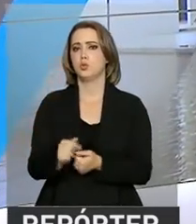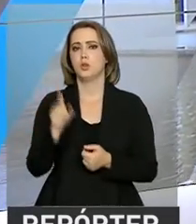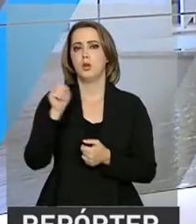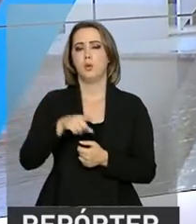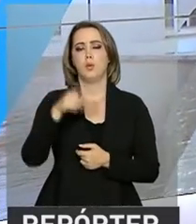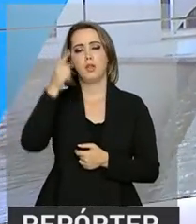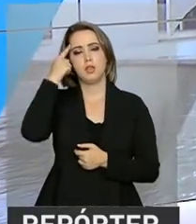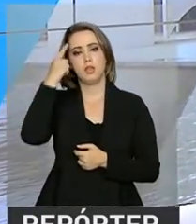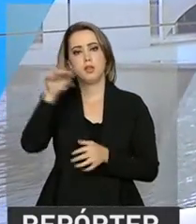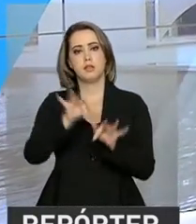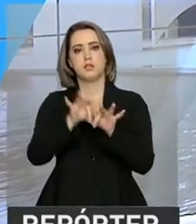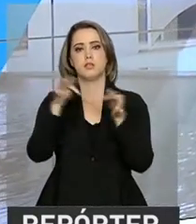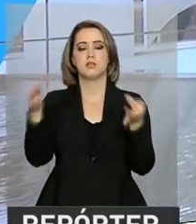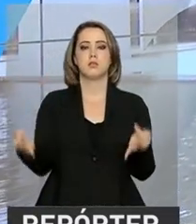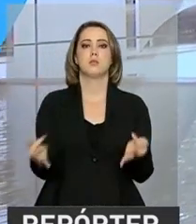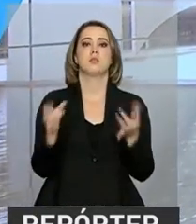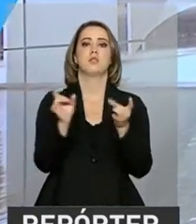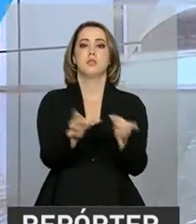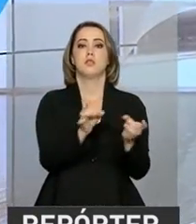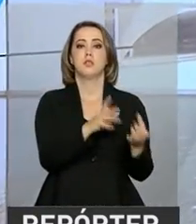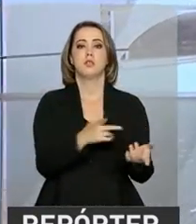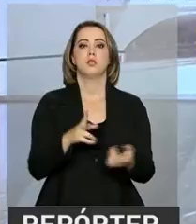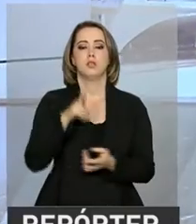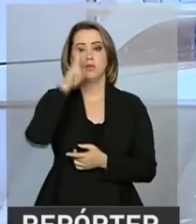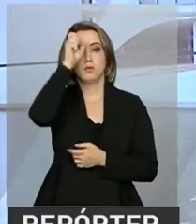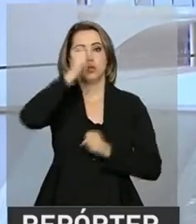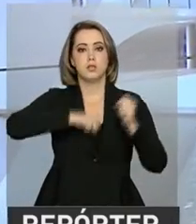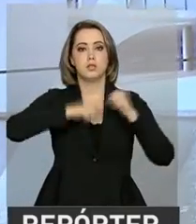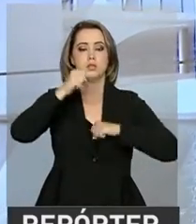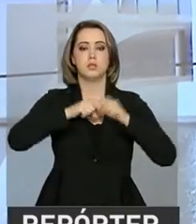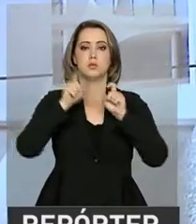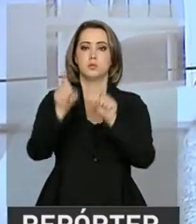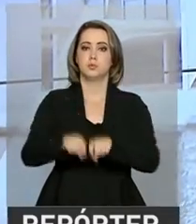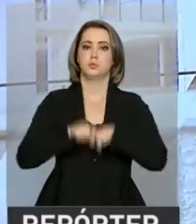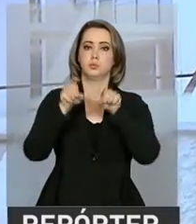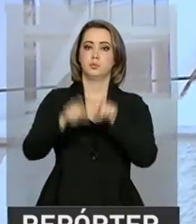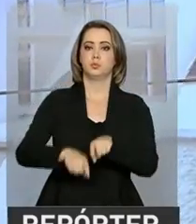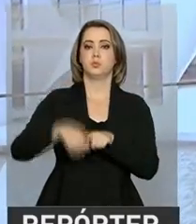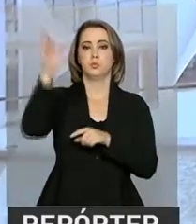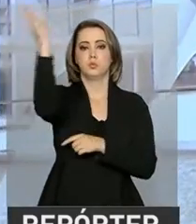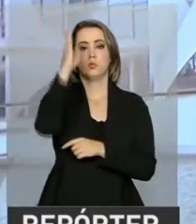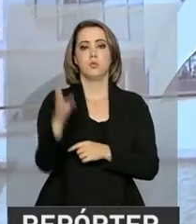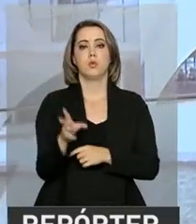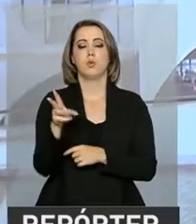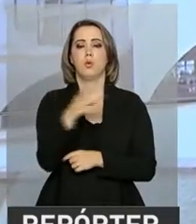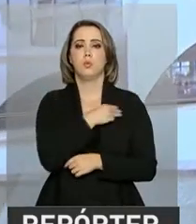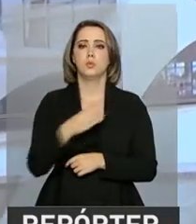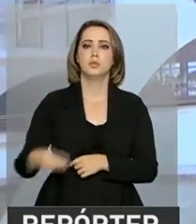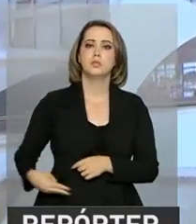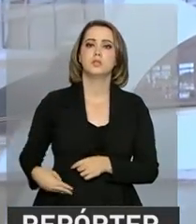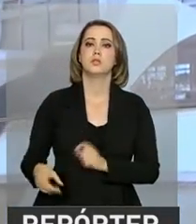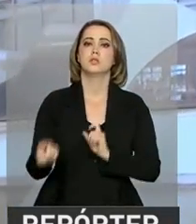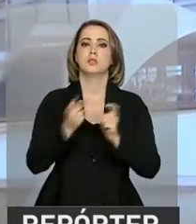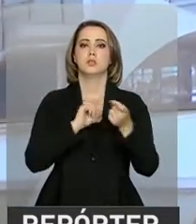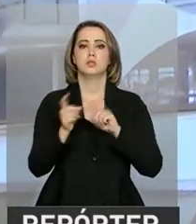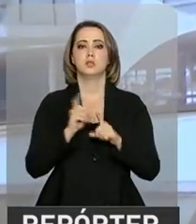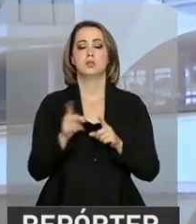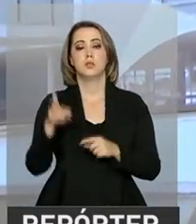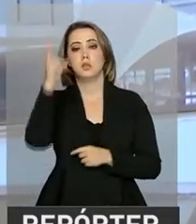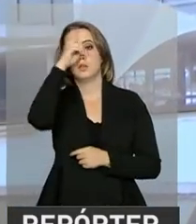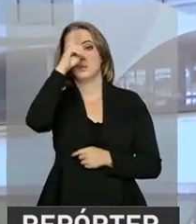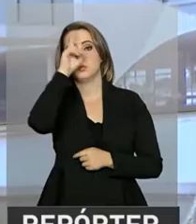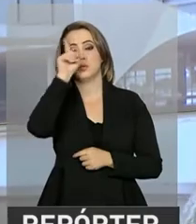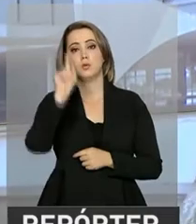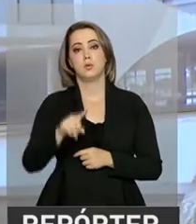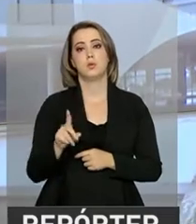é simplificar as exportações e fortalecer a indústria eo agronegócio brasileiro o ministro da fazenda e henrique meirelles lembrou que